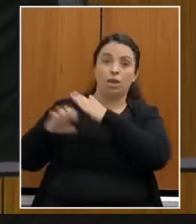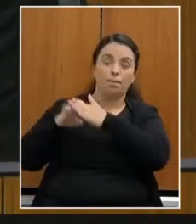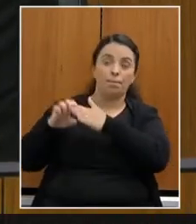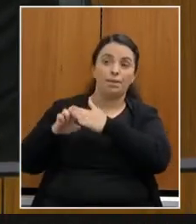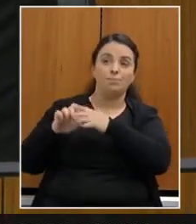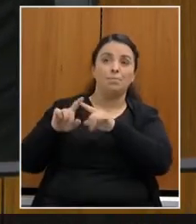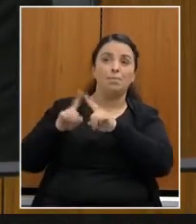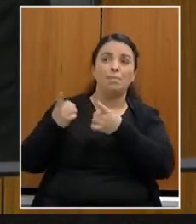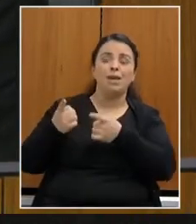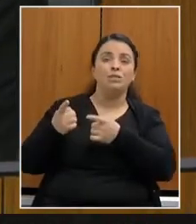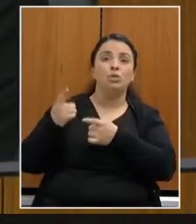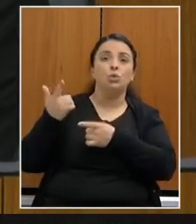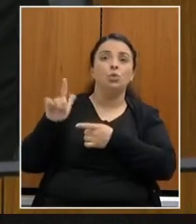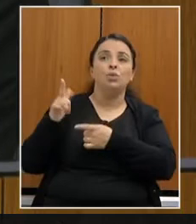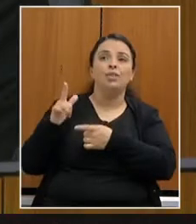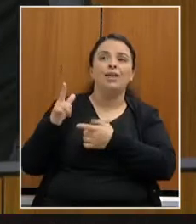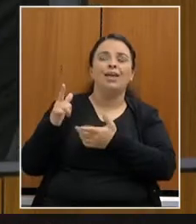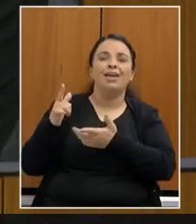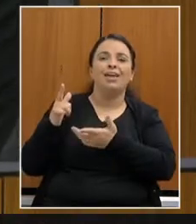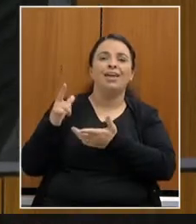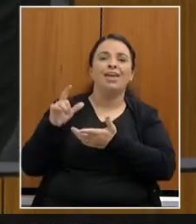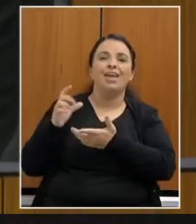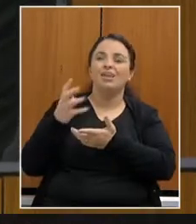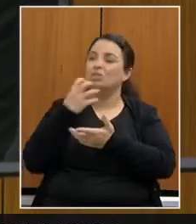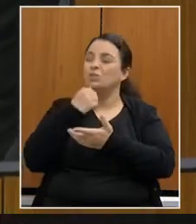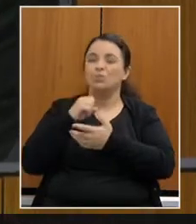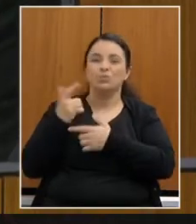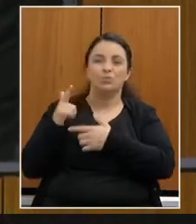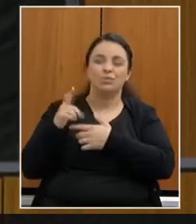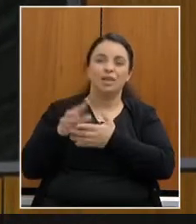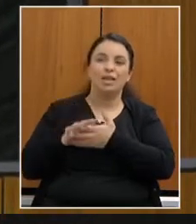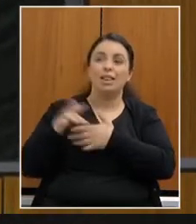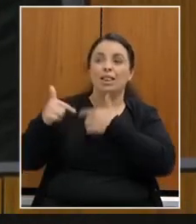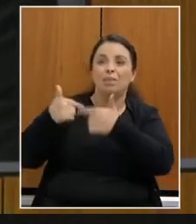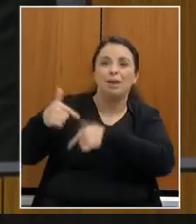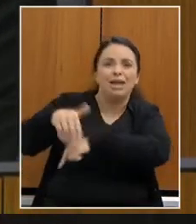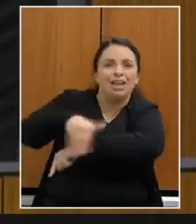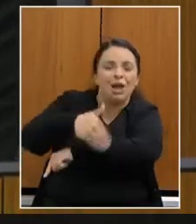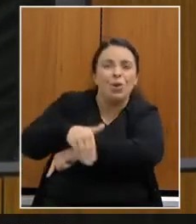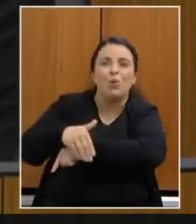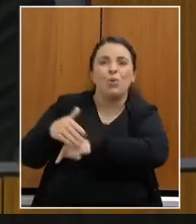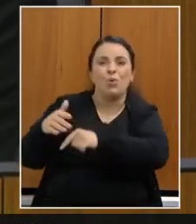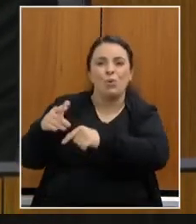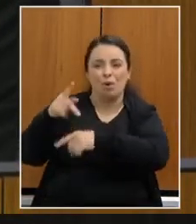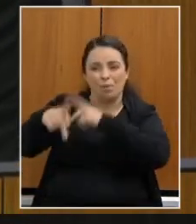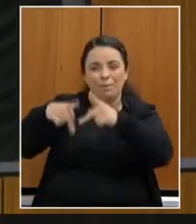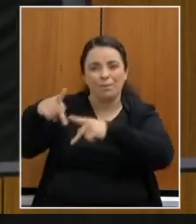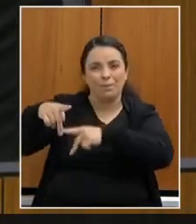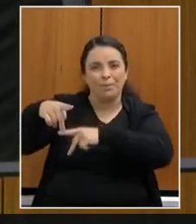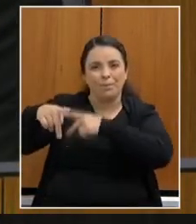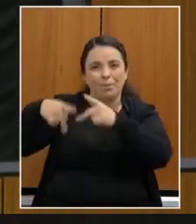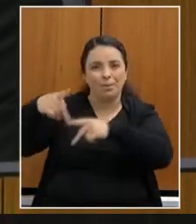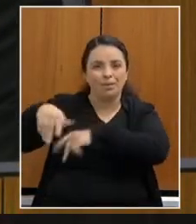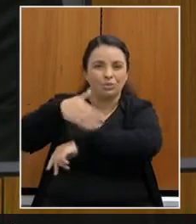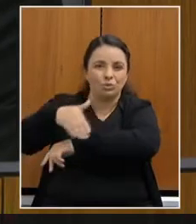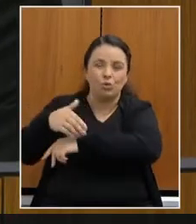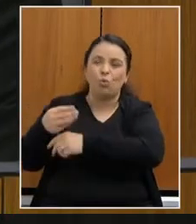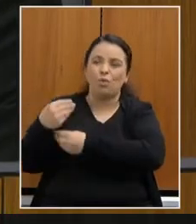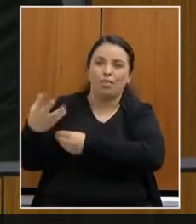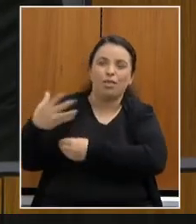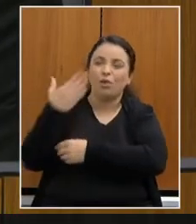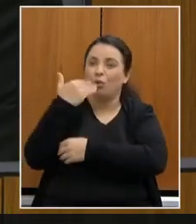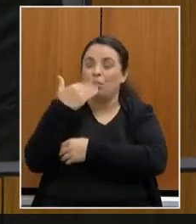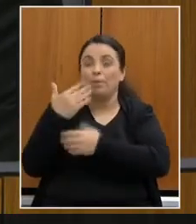abrigo no asilo estão trabalhando na rua com a população de rua então há uma inclusão